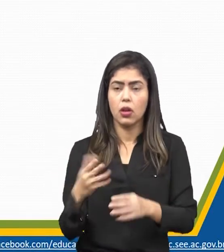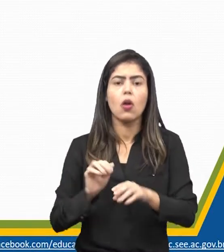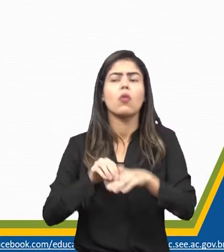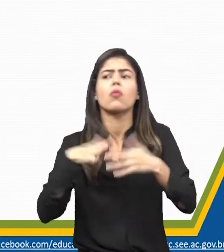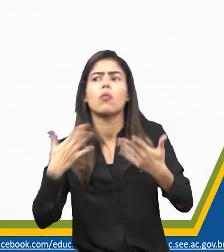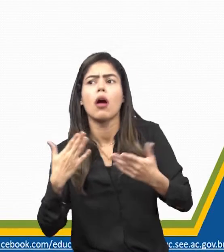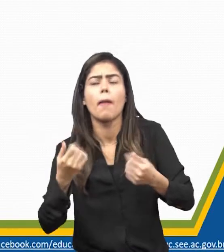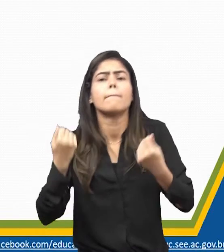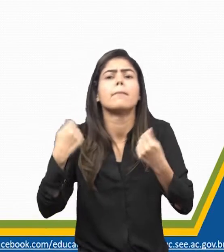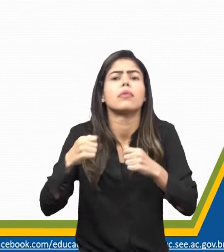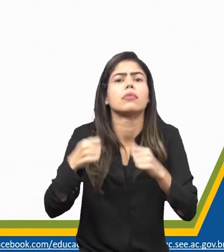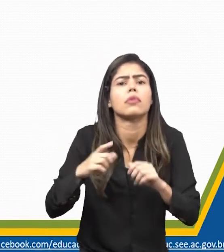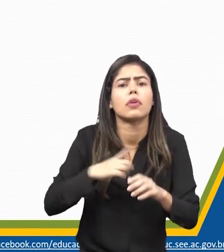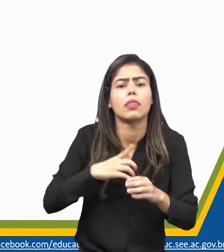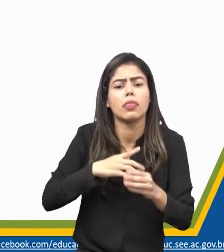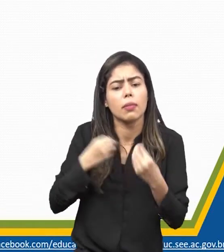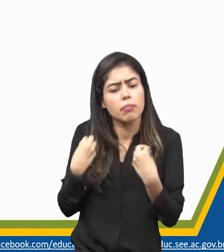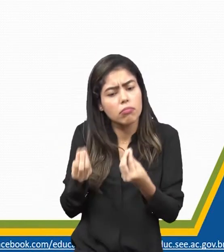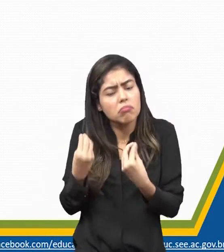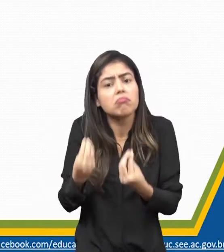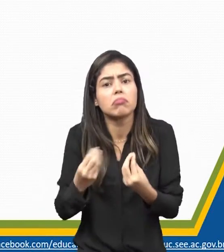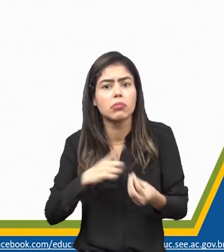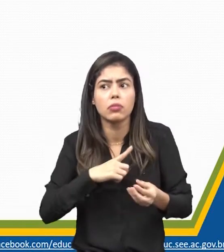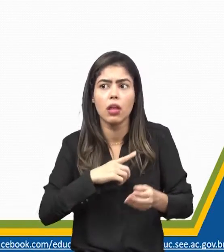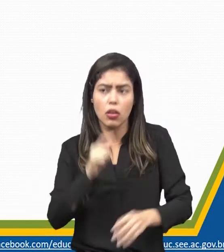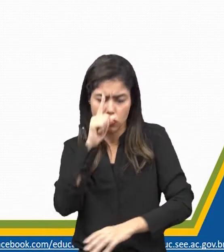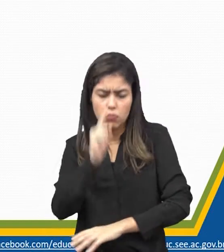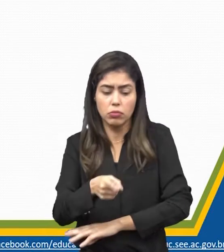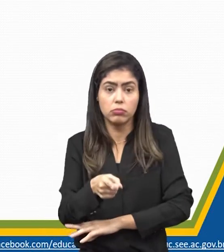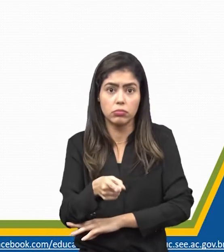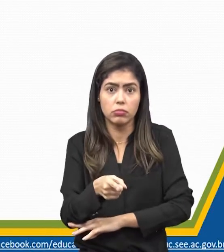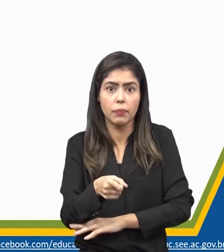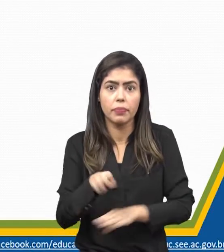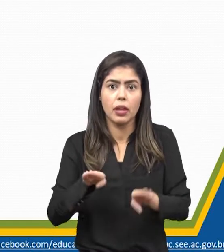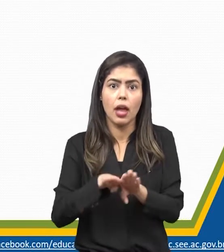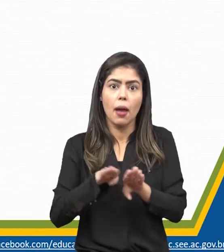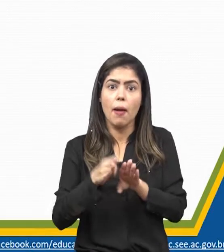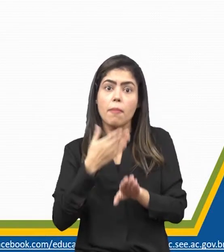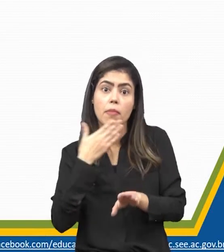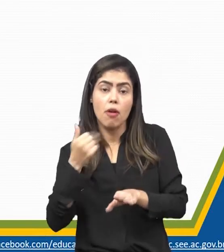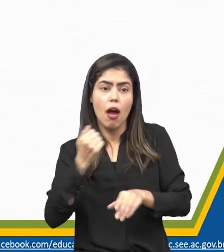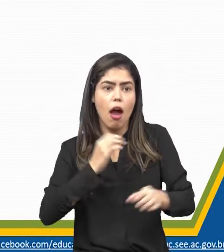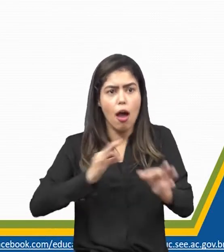pessoas precisam exercer esse poder de mando? Para